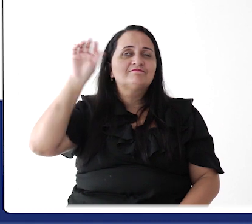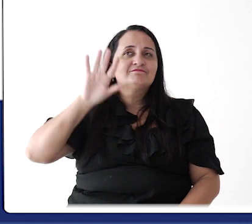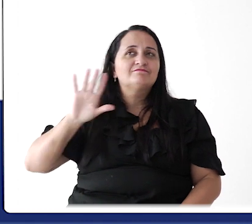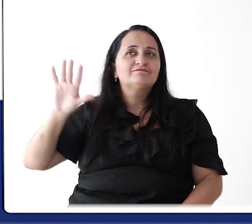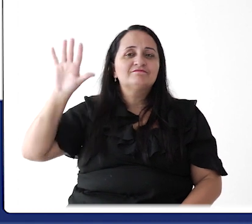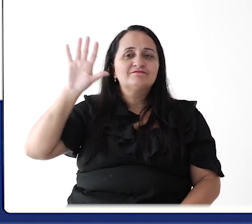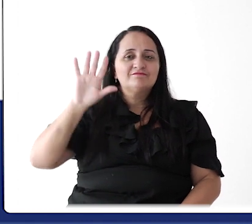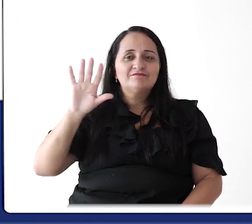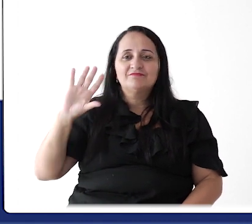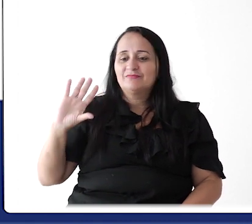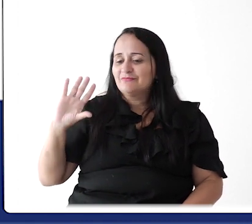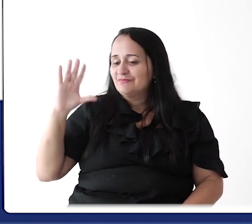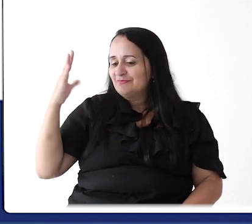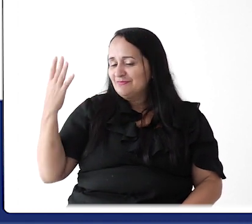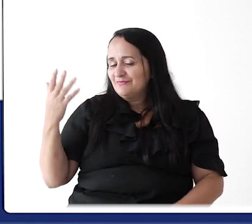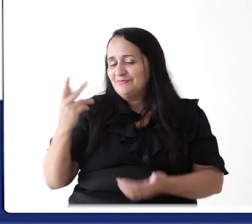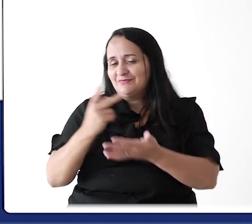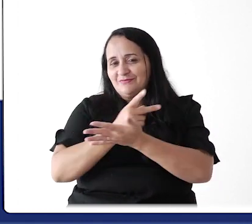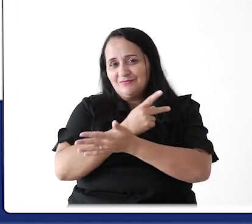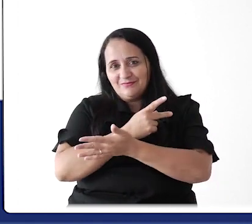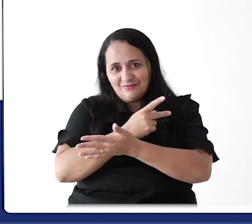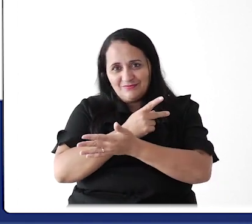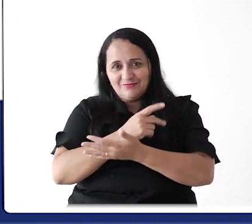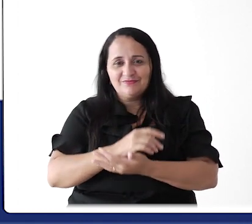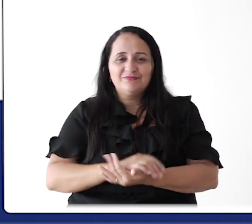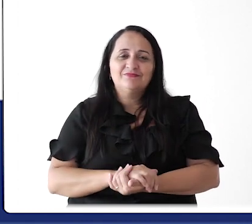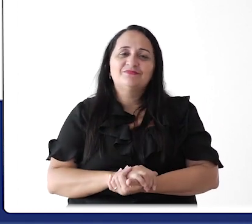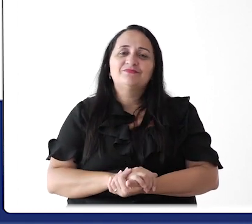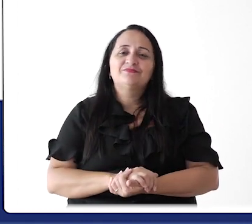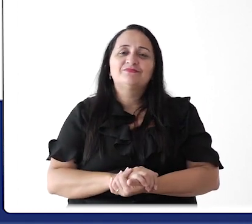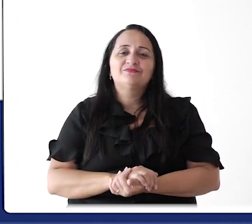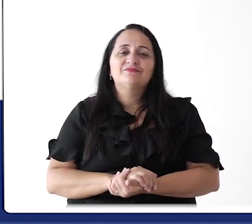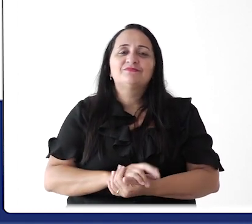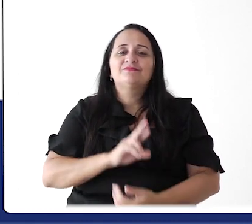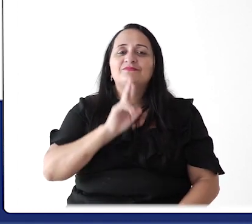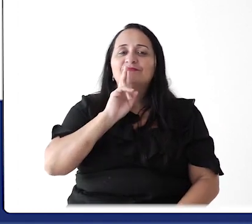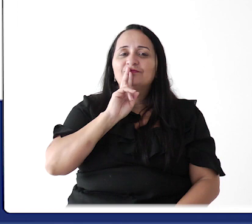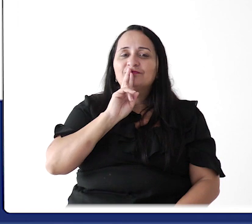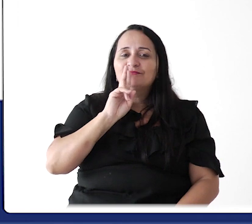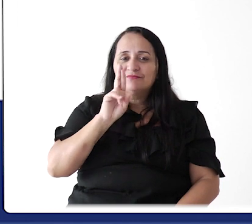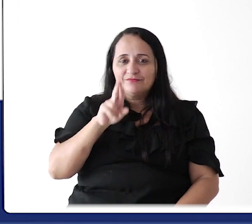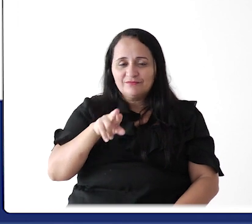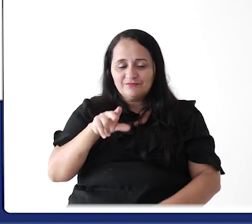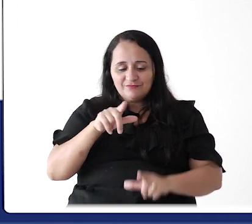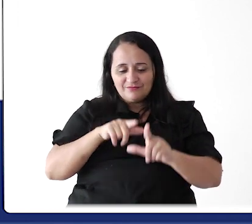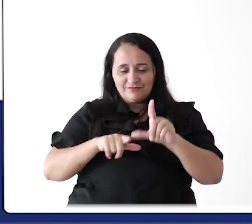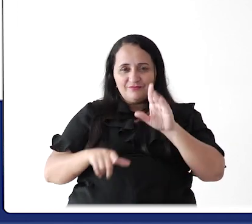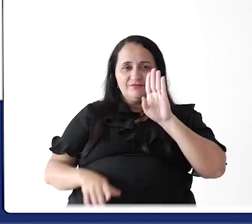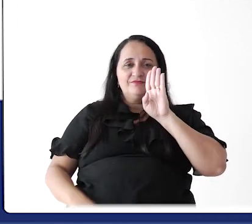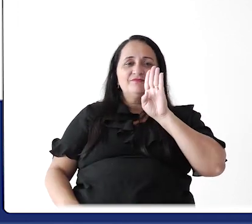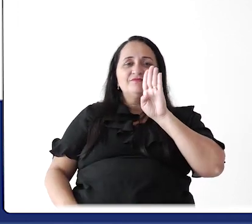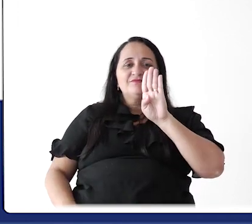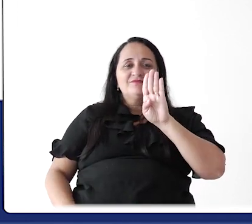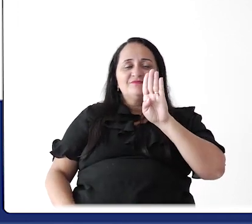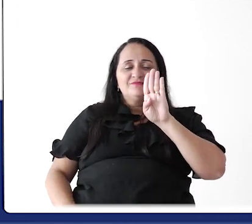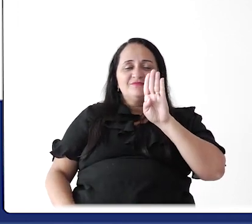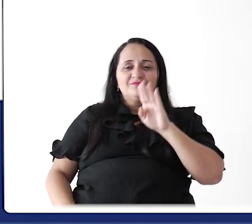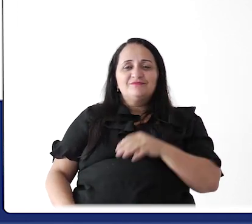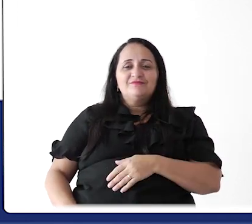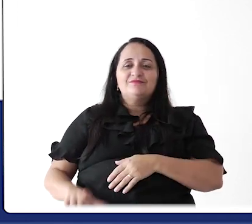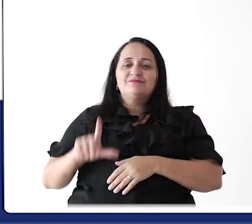ocorrem os acontecimentos ou fatos da nossa narrativa. Resposta correta na letra B.